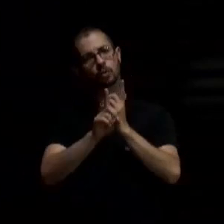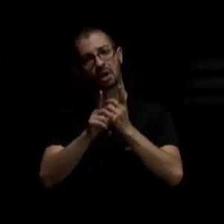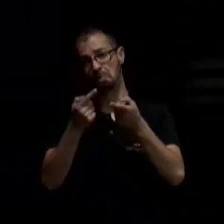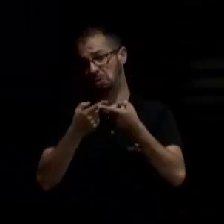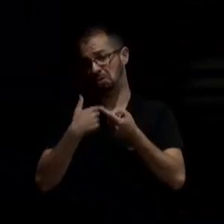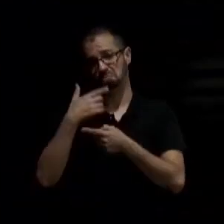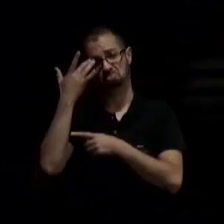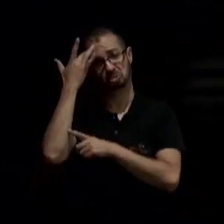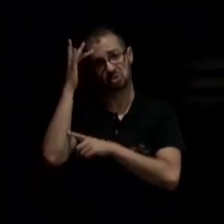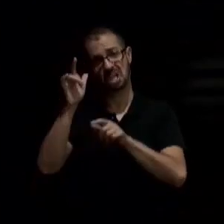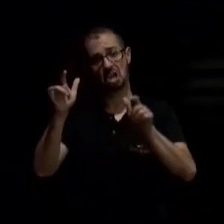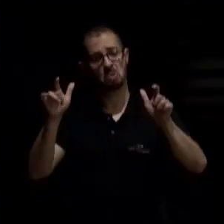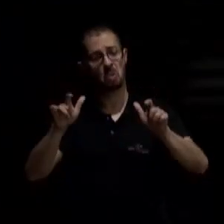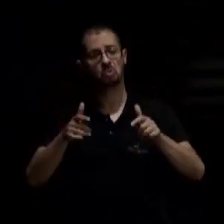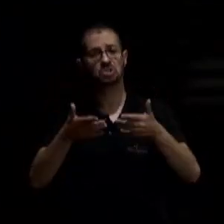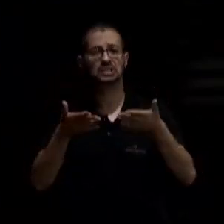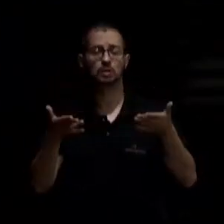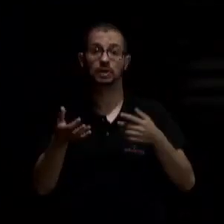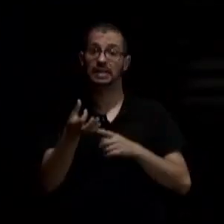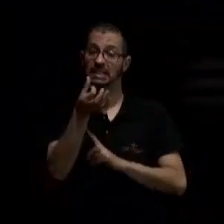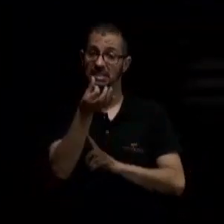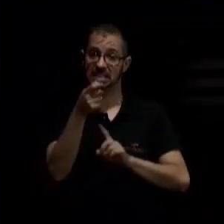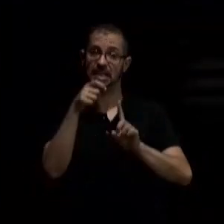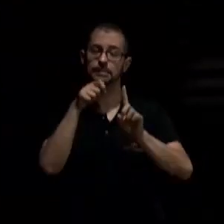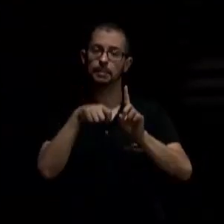estão. Em 6 meses,